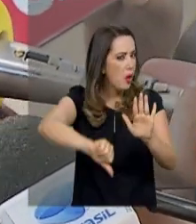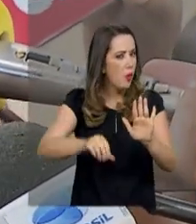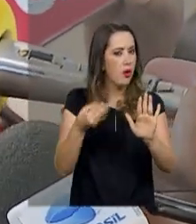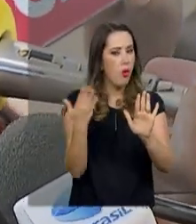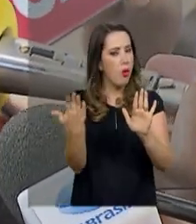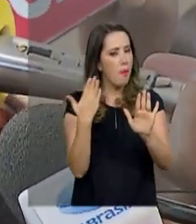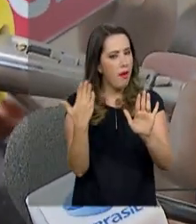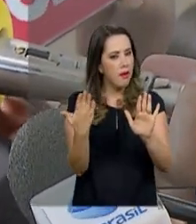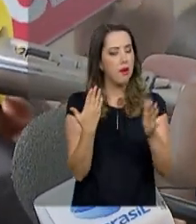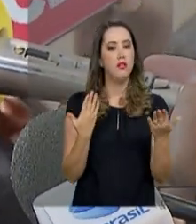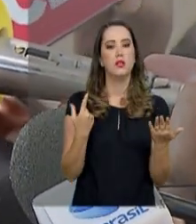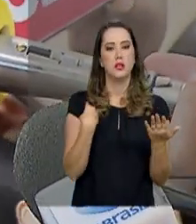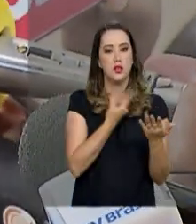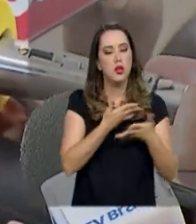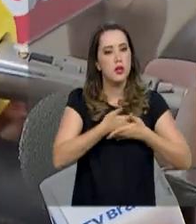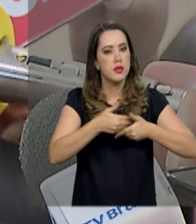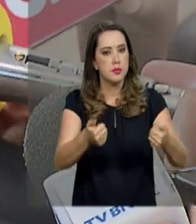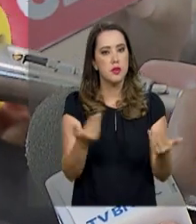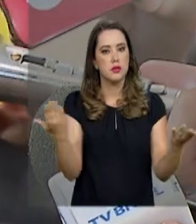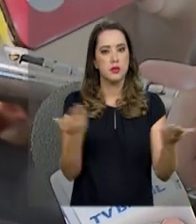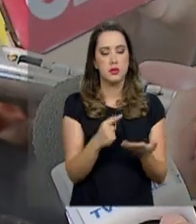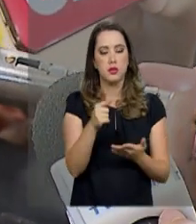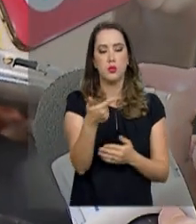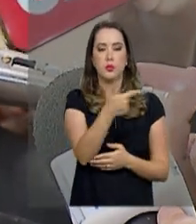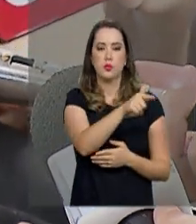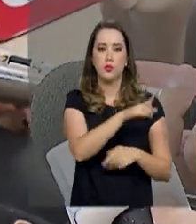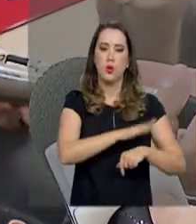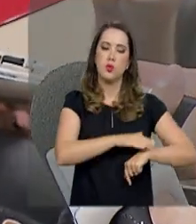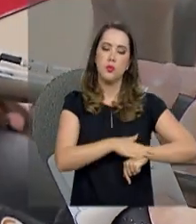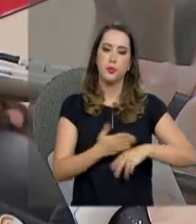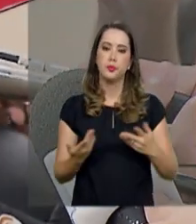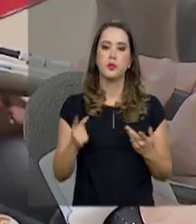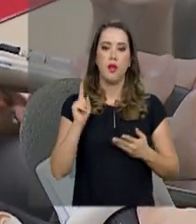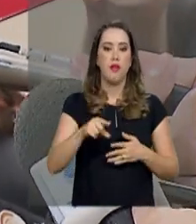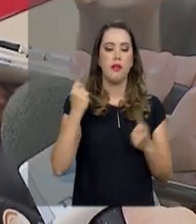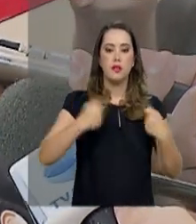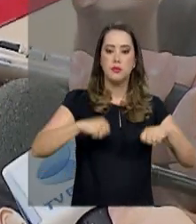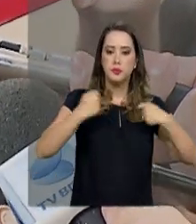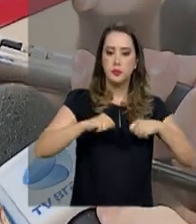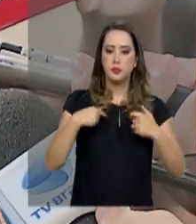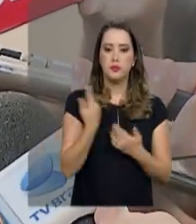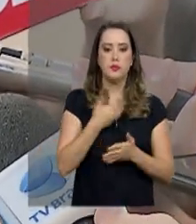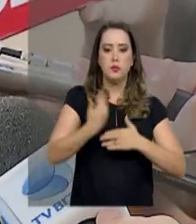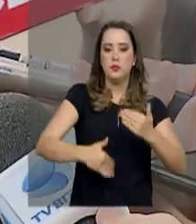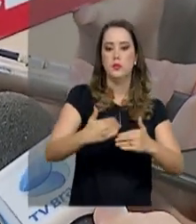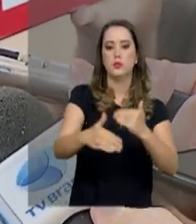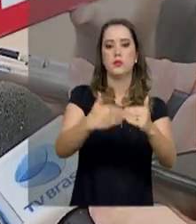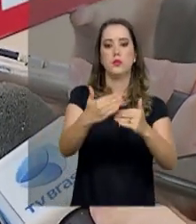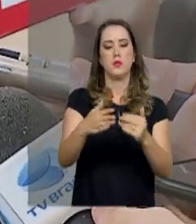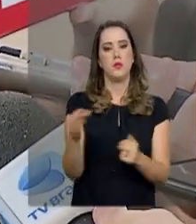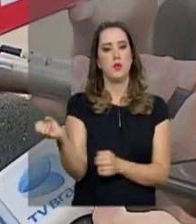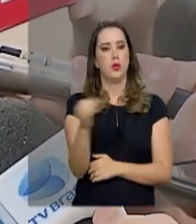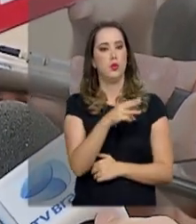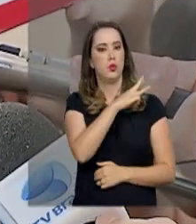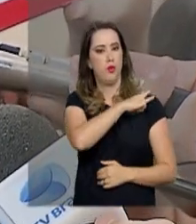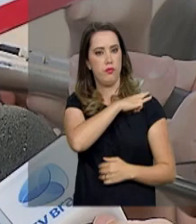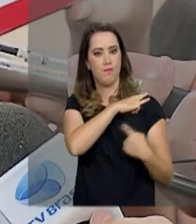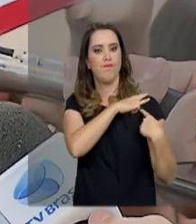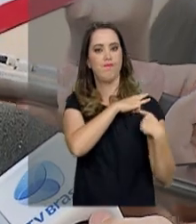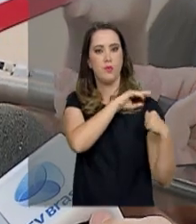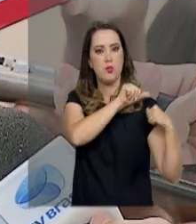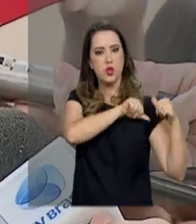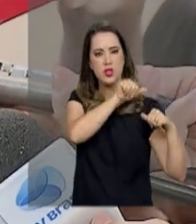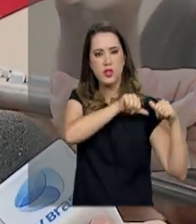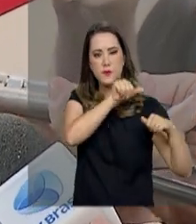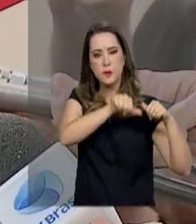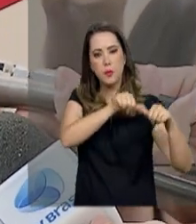com isso melhorarmos assim como estamos melhorando nas outras etapas. Mas é necessário que a gente avance na reforma do ensino médio para